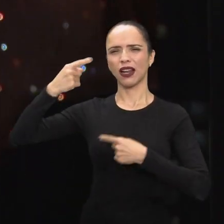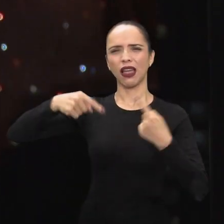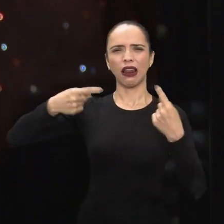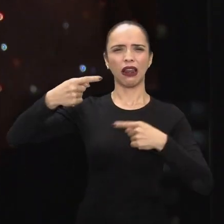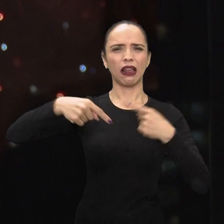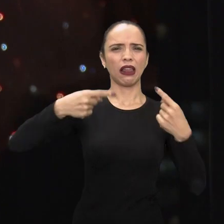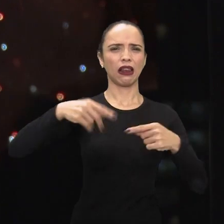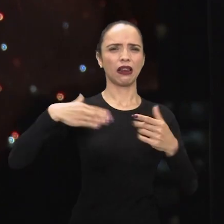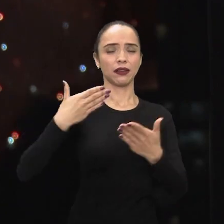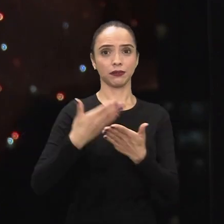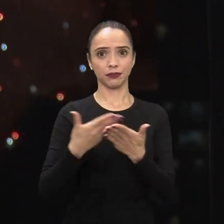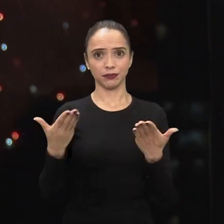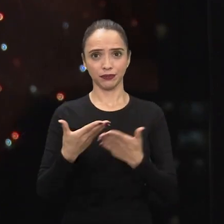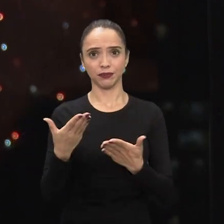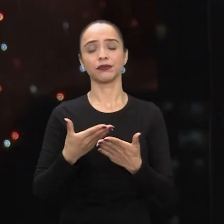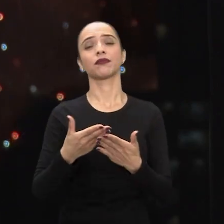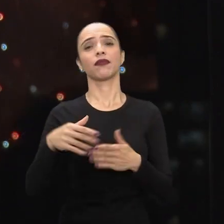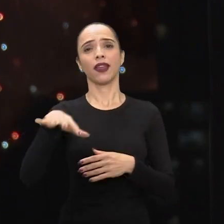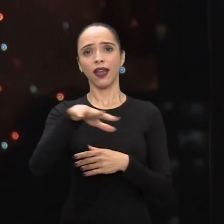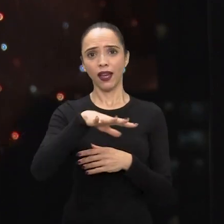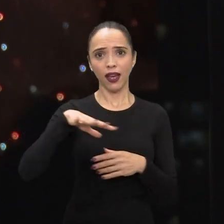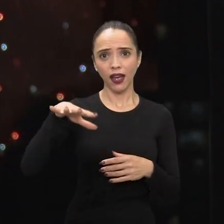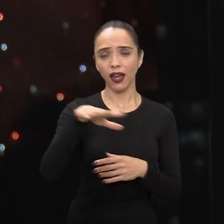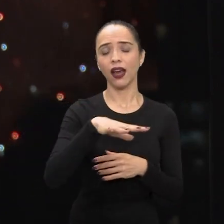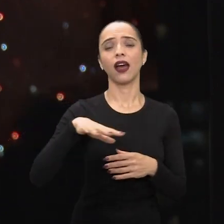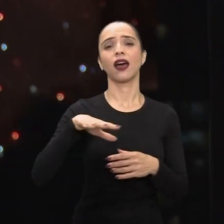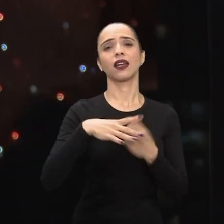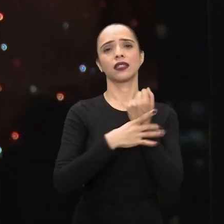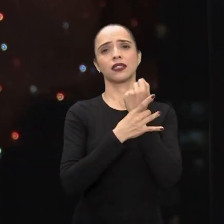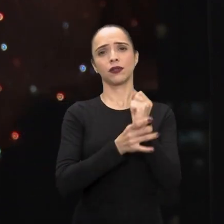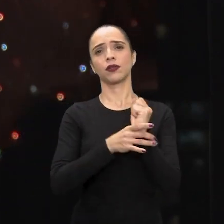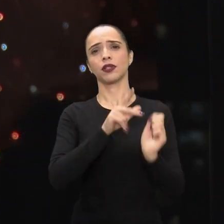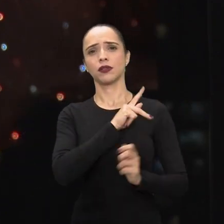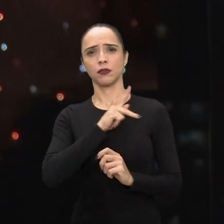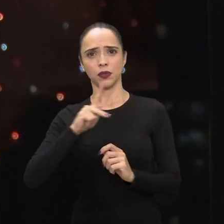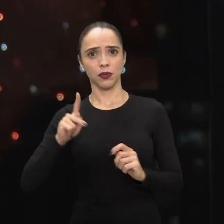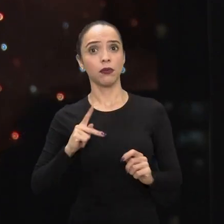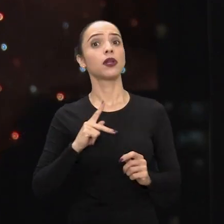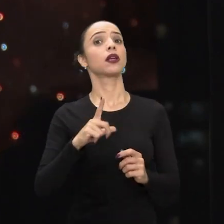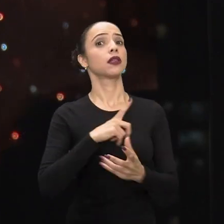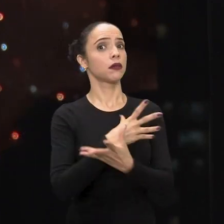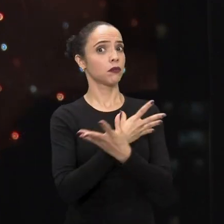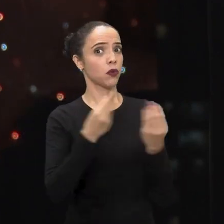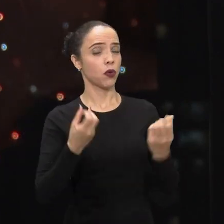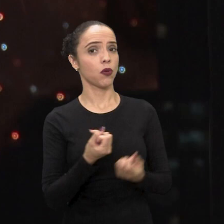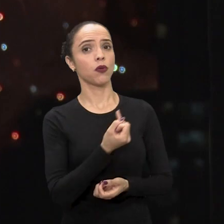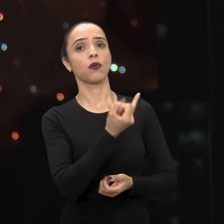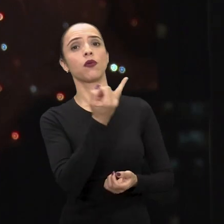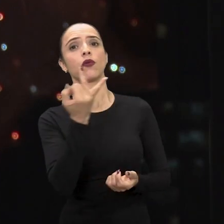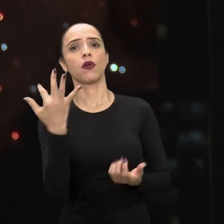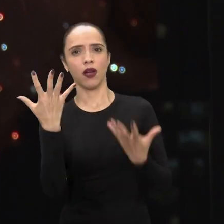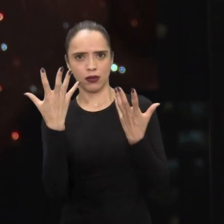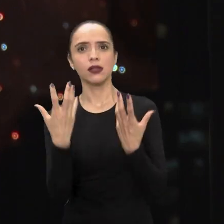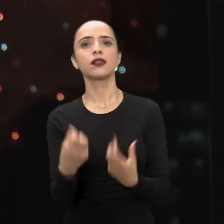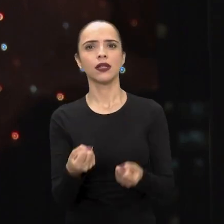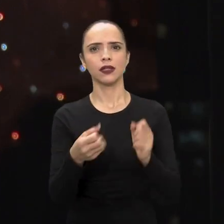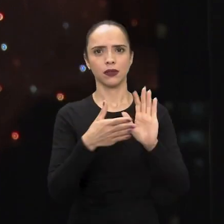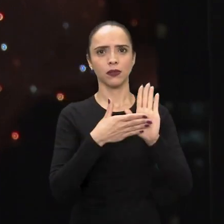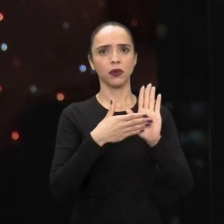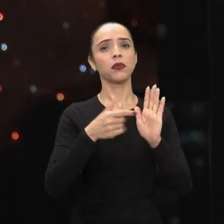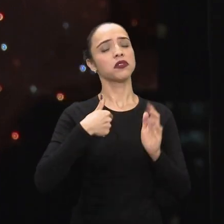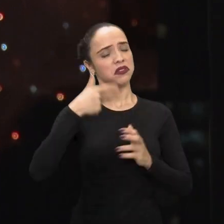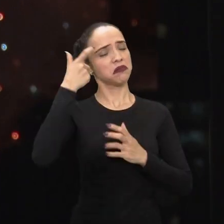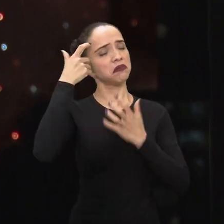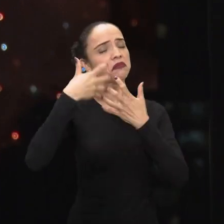entre os estudiosos de Segurança Pública Há uma grande adesão essa proposta eu considero